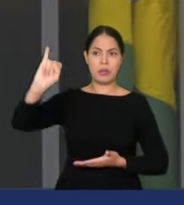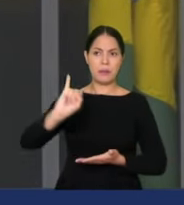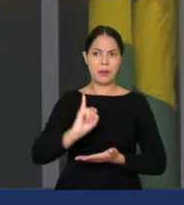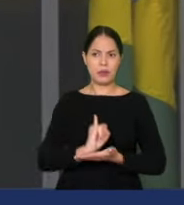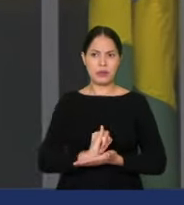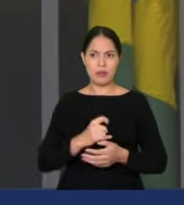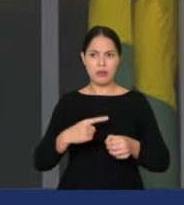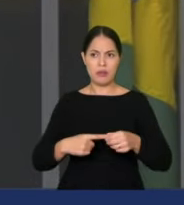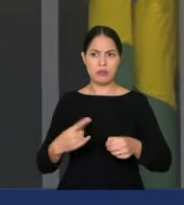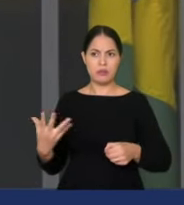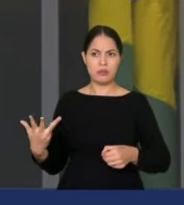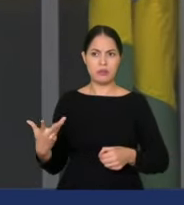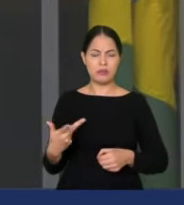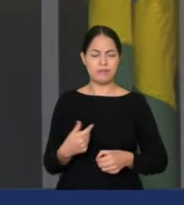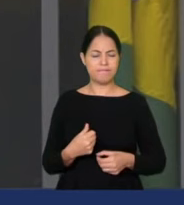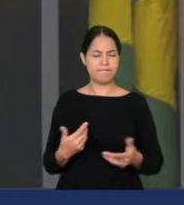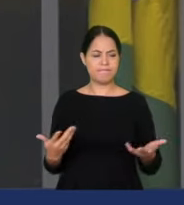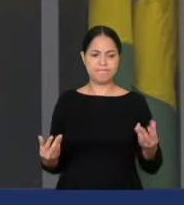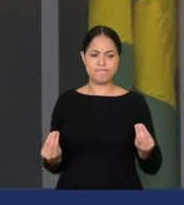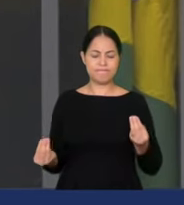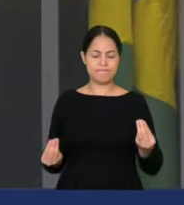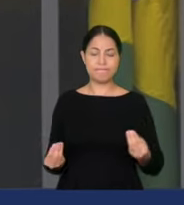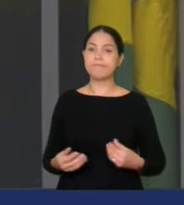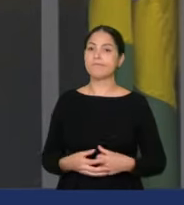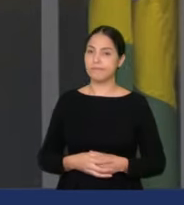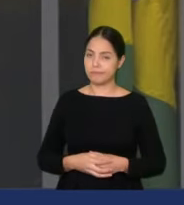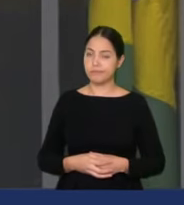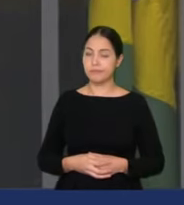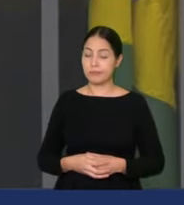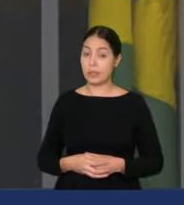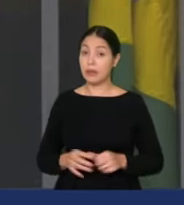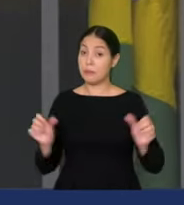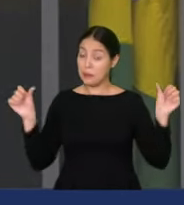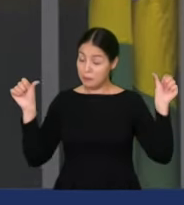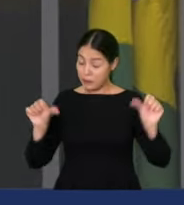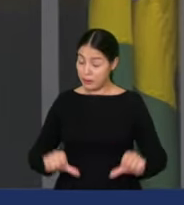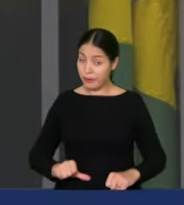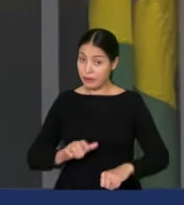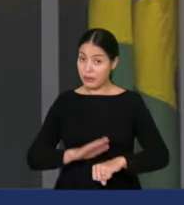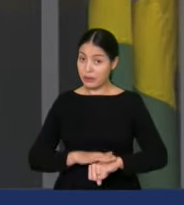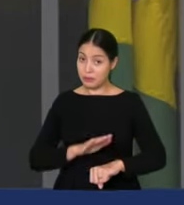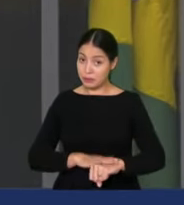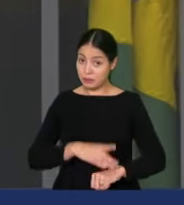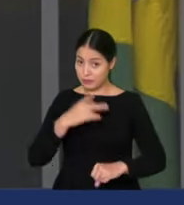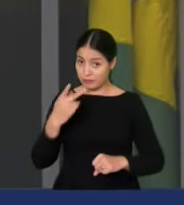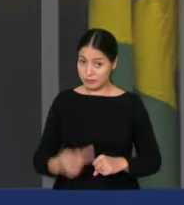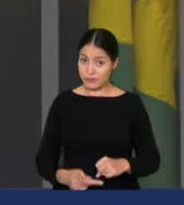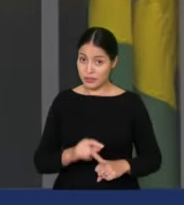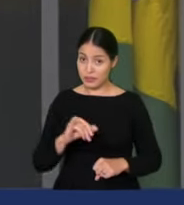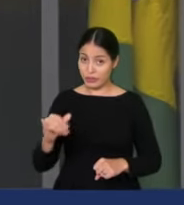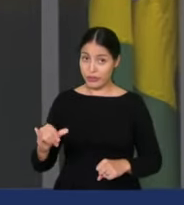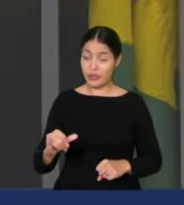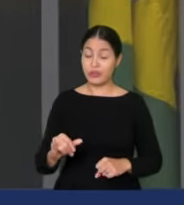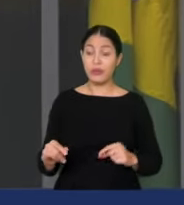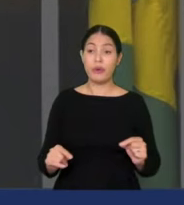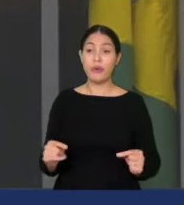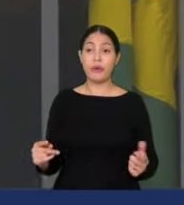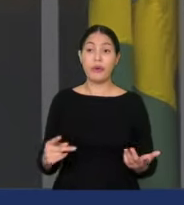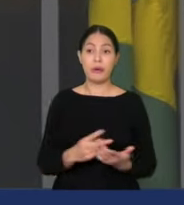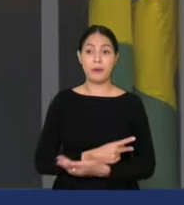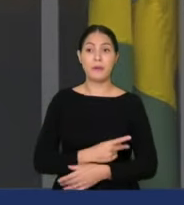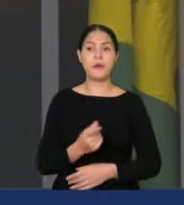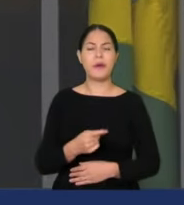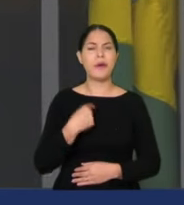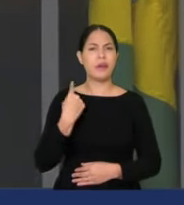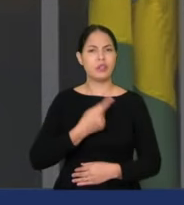no exterior. E para agravar essa situação energética, vimos aqui